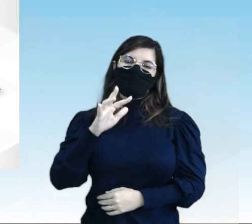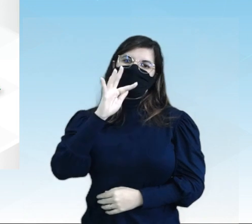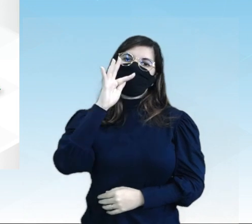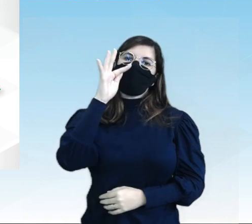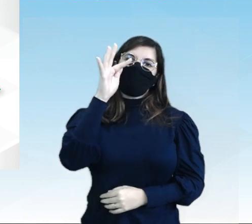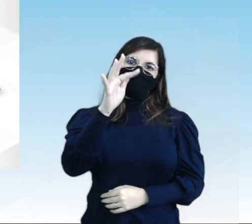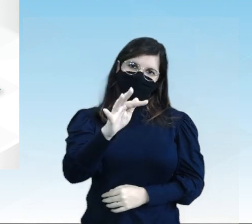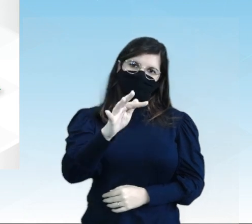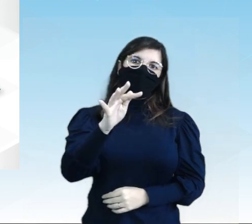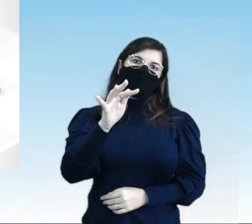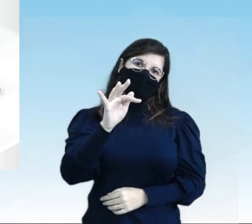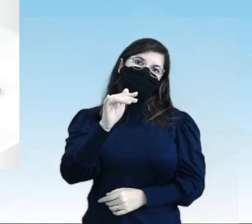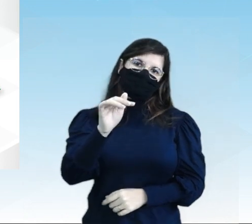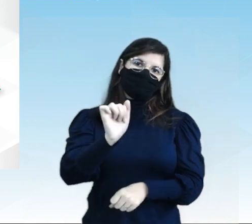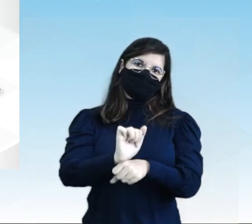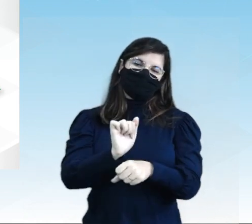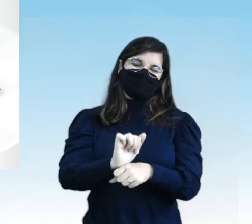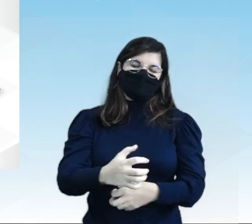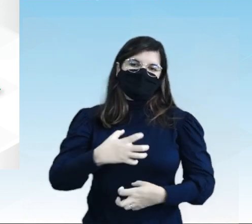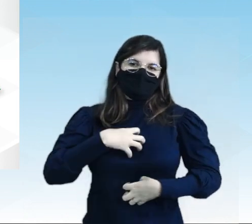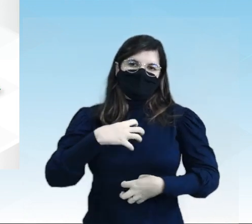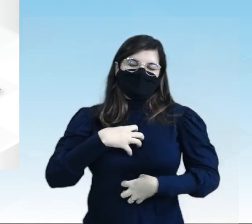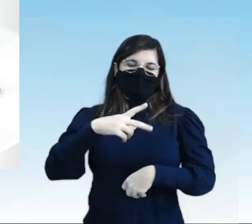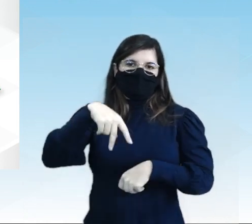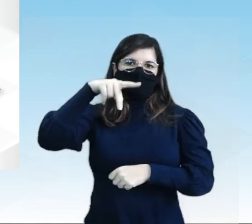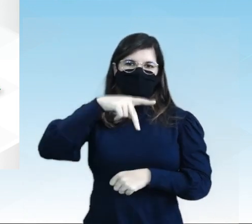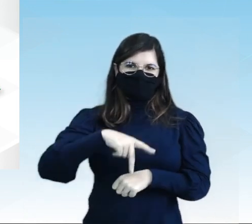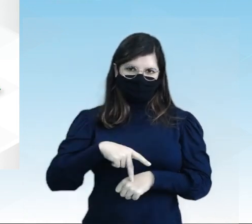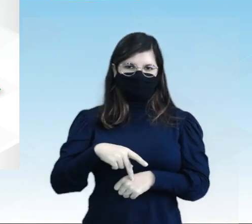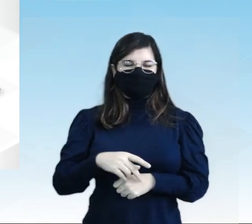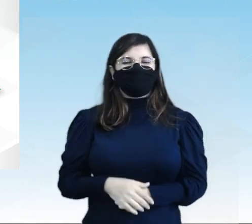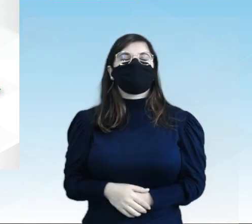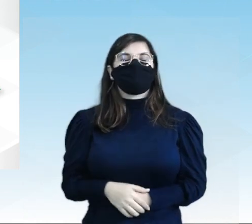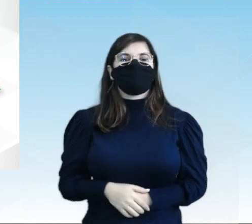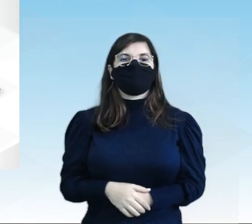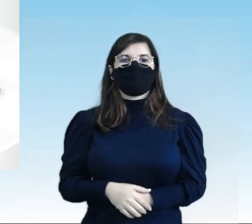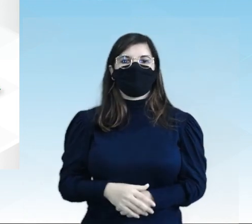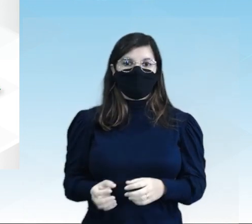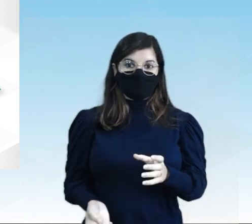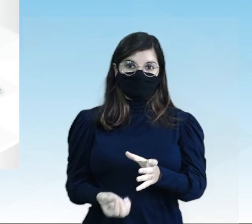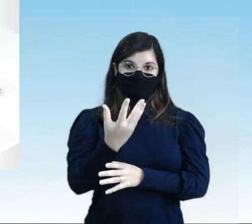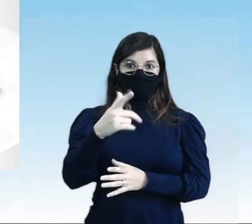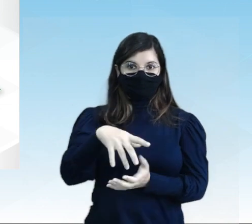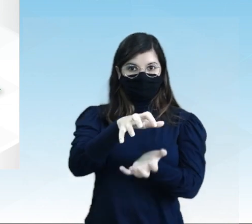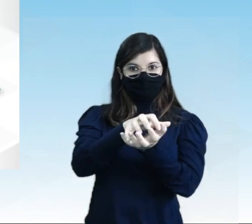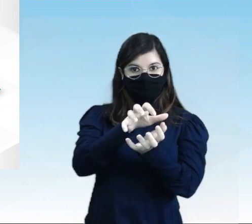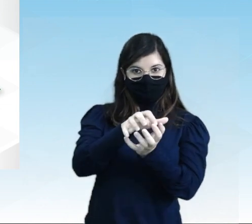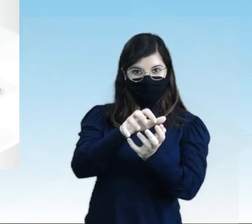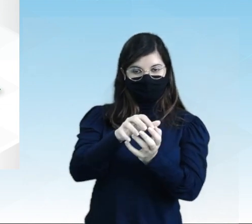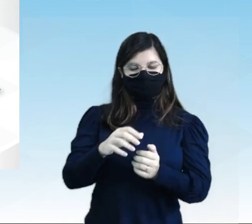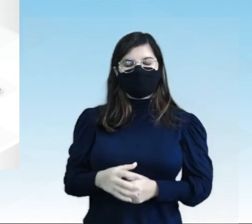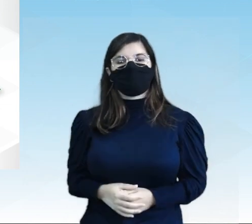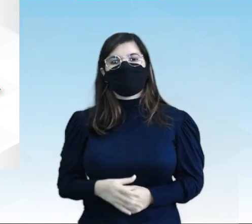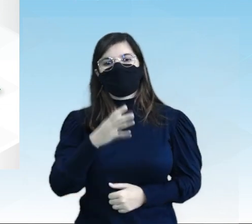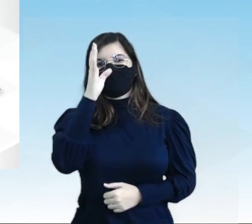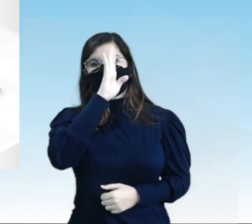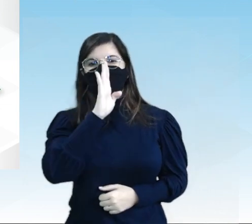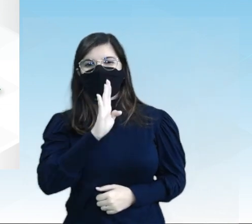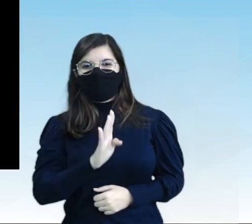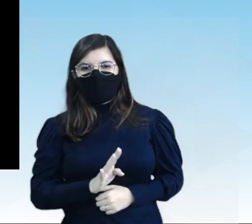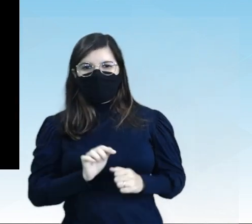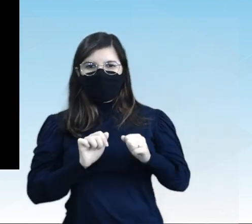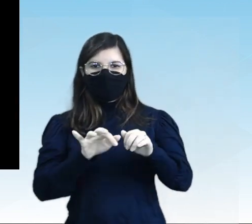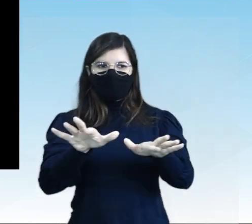a gente era Independentes né esse sentimento patriota né nasce aqui em Pernambuco né pelo Brasil